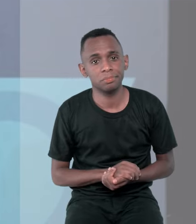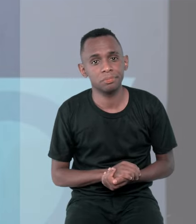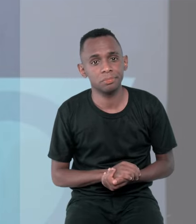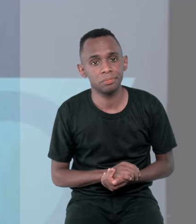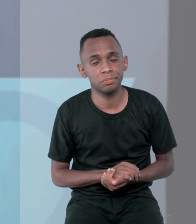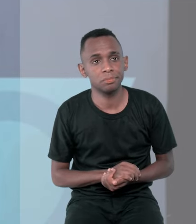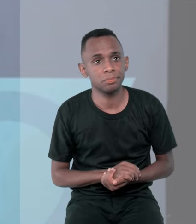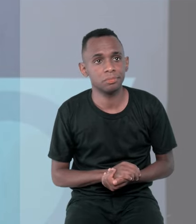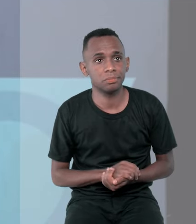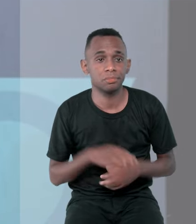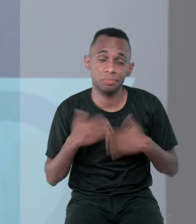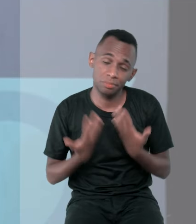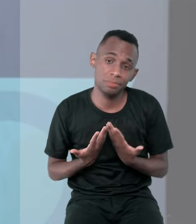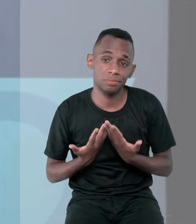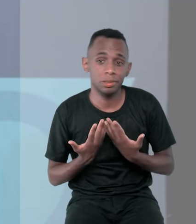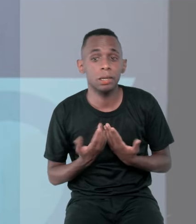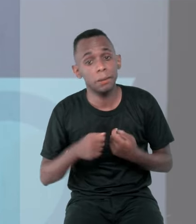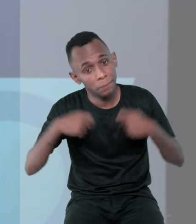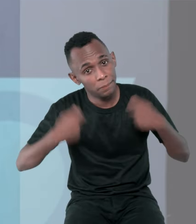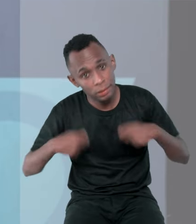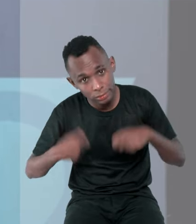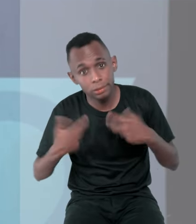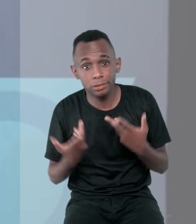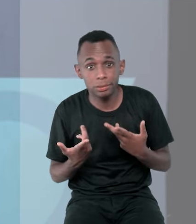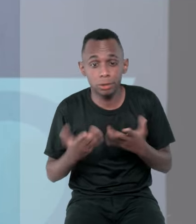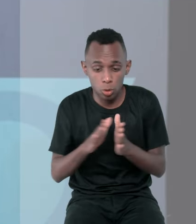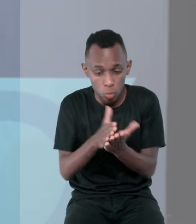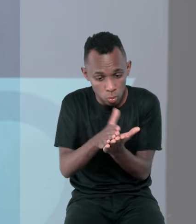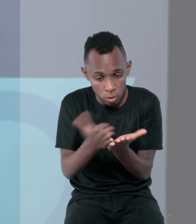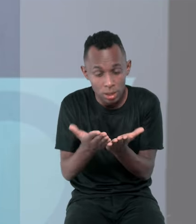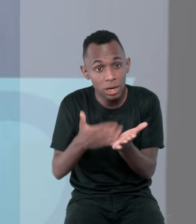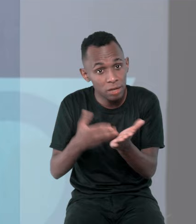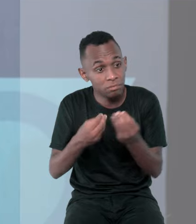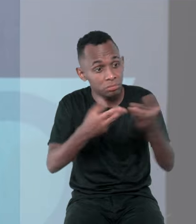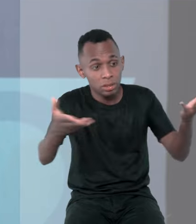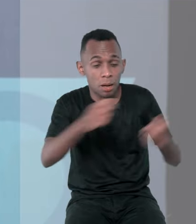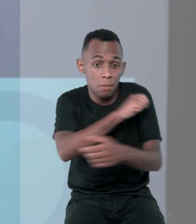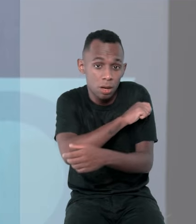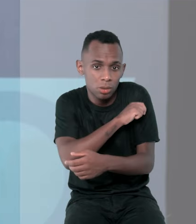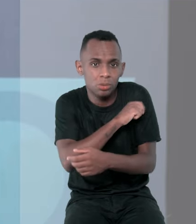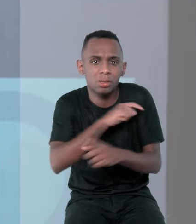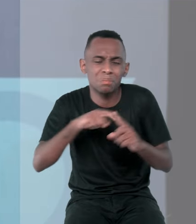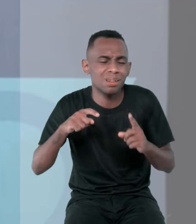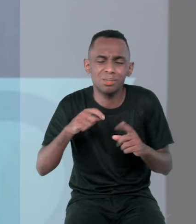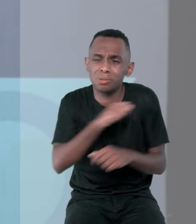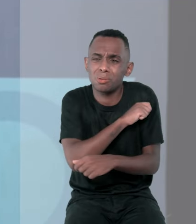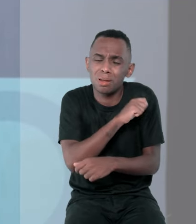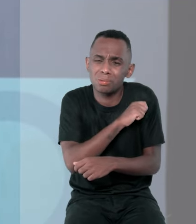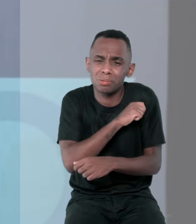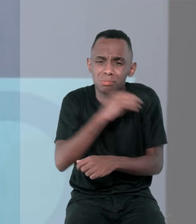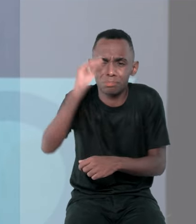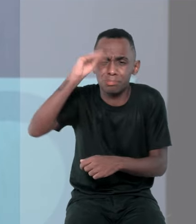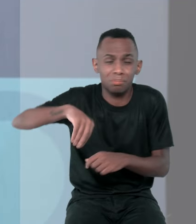E aí eu disse, bom, mas a gente vai ter que, esses livros têm que chegar nas mãos dos alunos. Só que os alunos não se interessavam